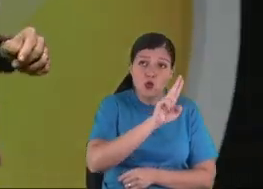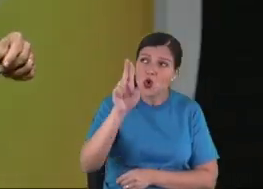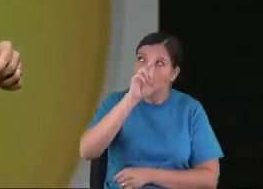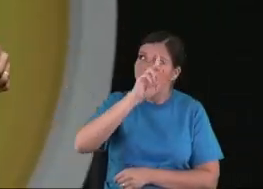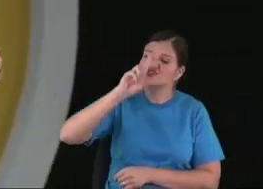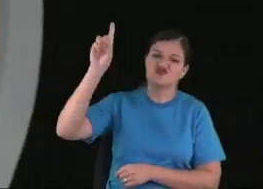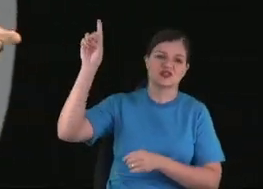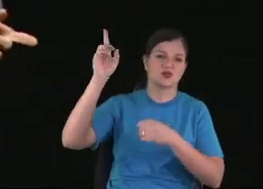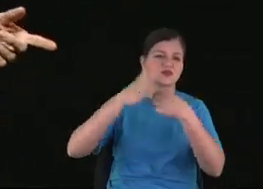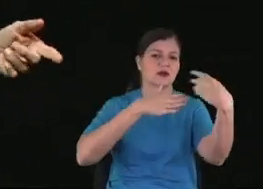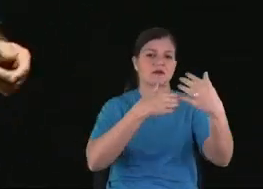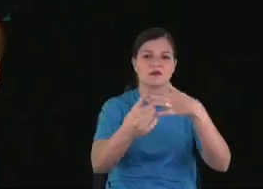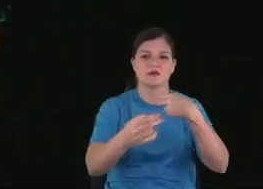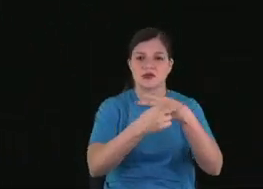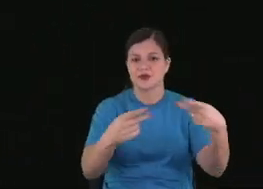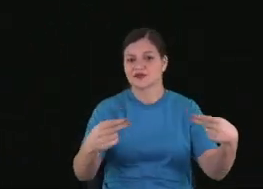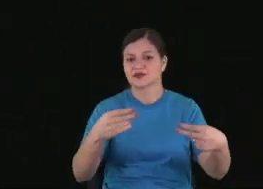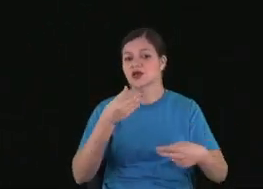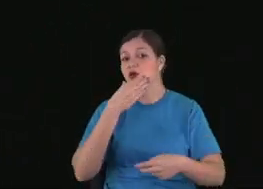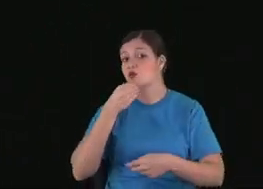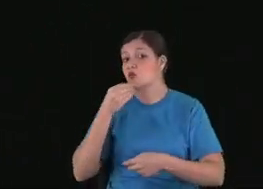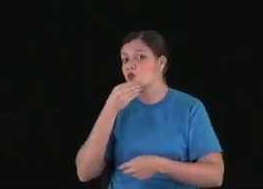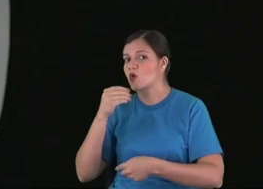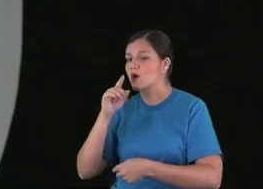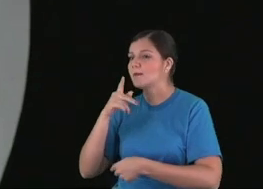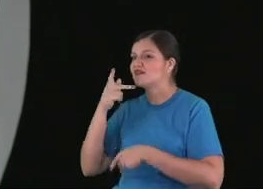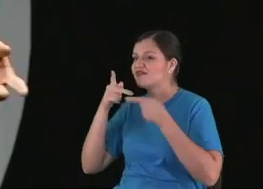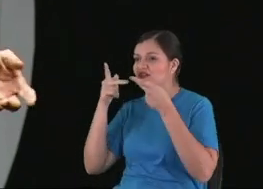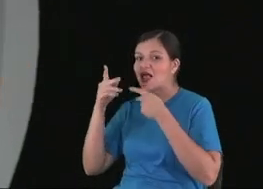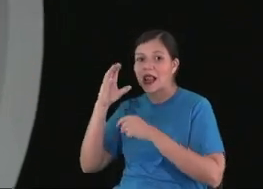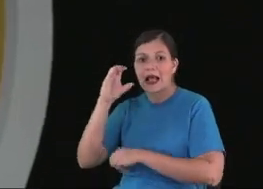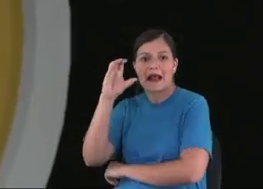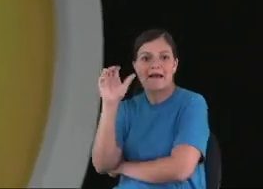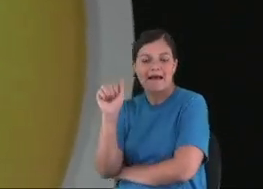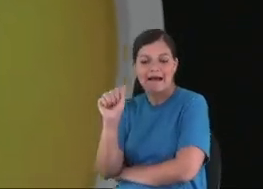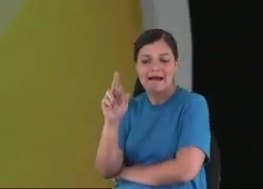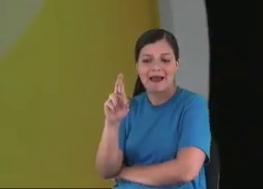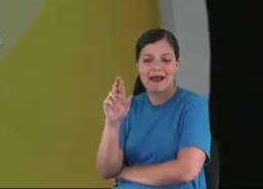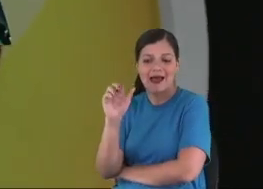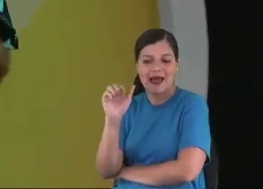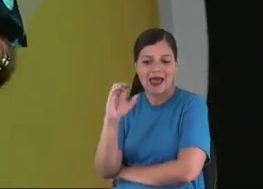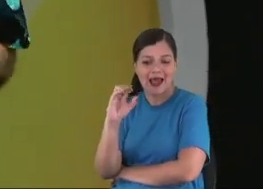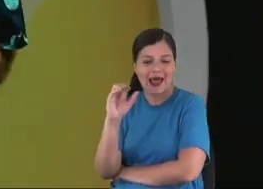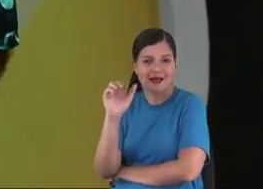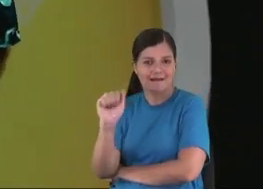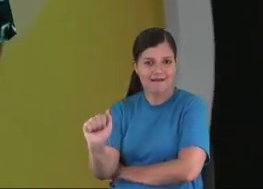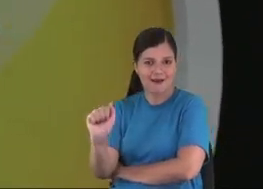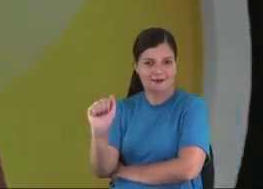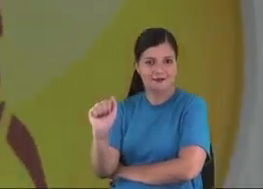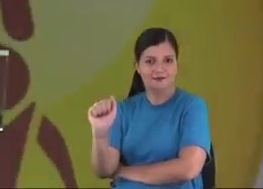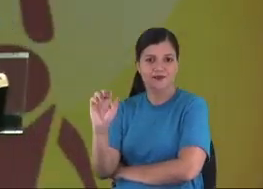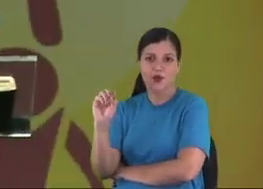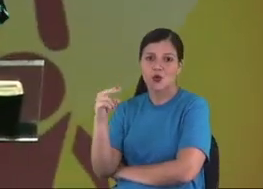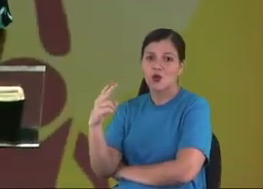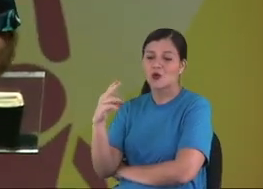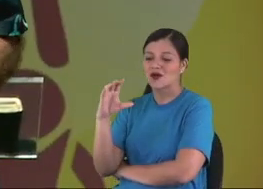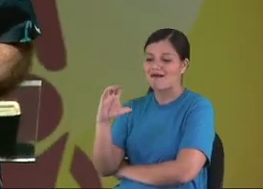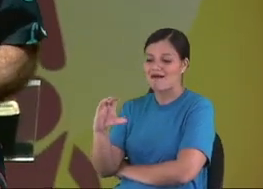O homem diz, caraca. O homem diz, caramba. O homem diz, não posso